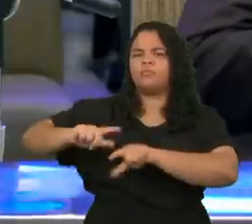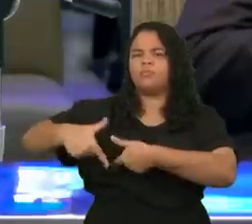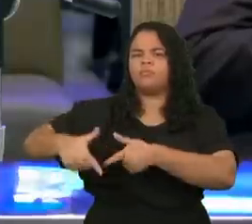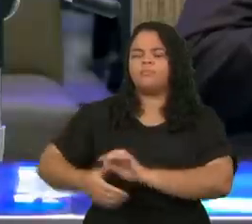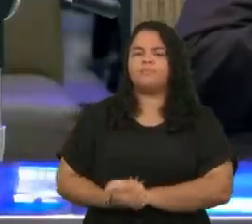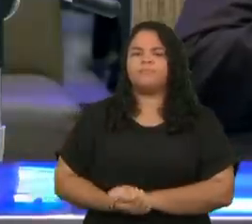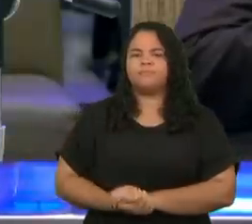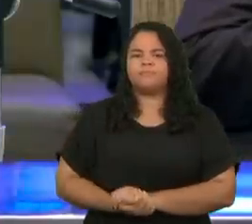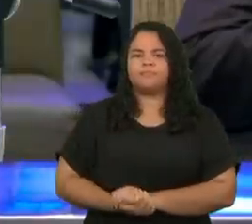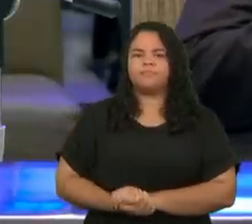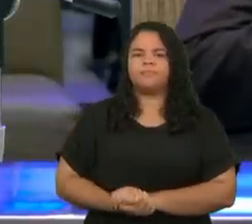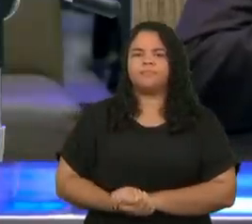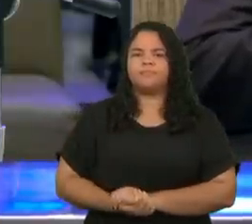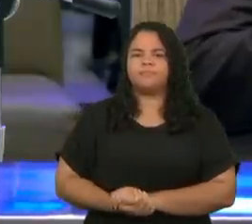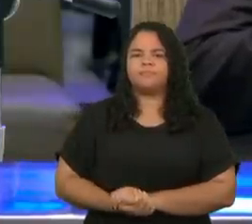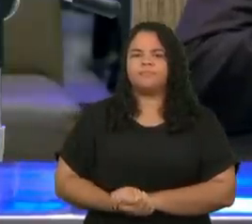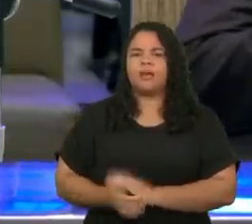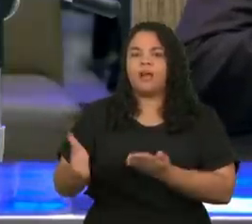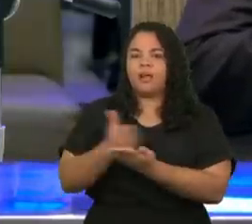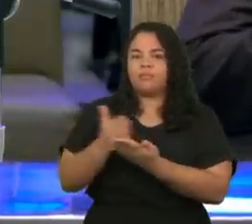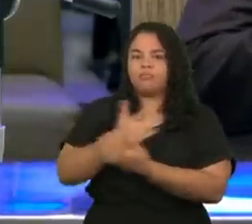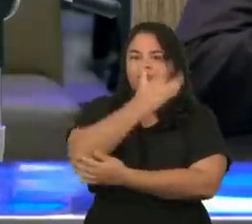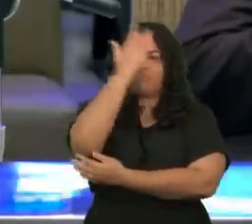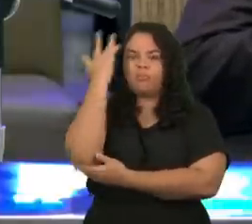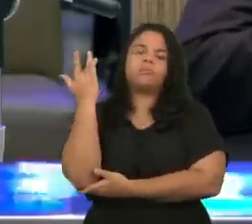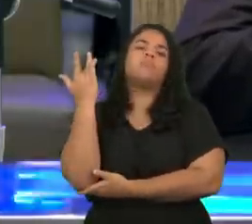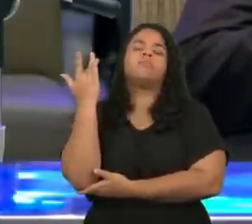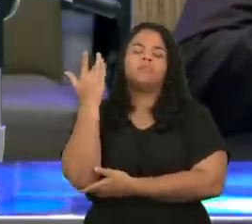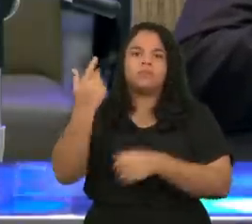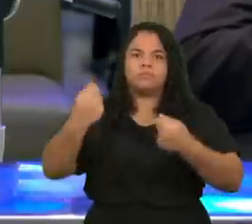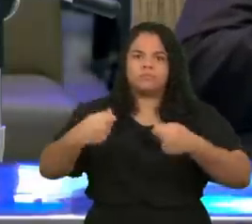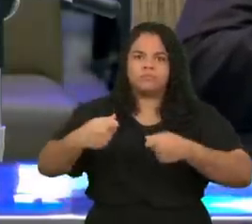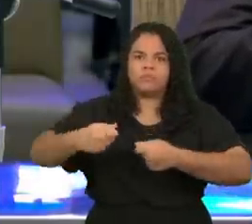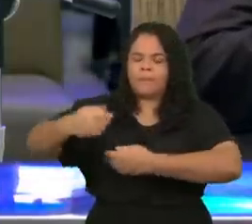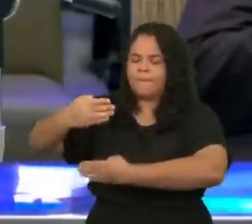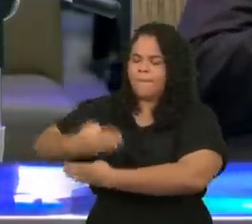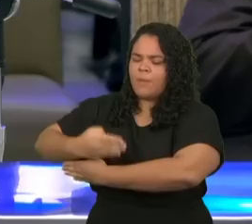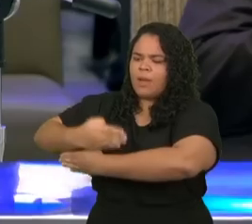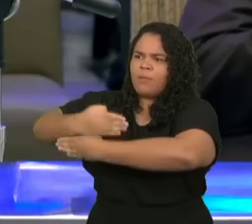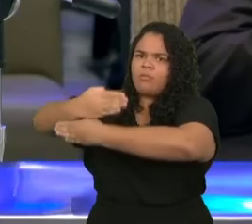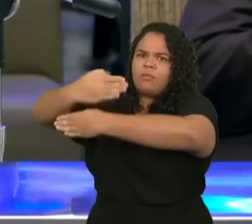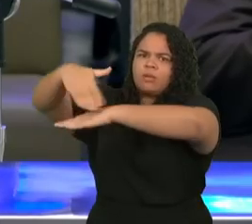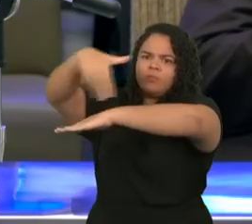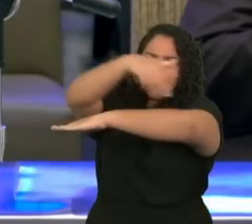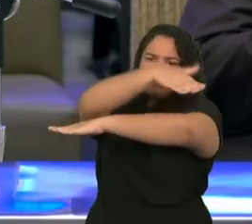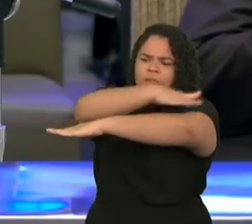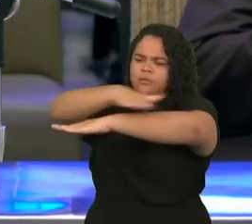sobre as muralhas das cidades Aonde eles ficavam